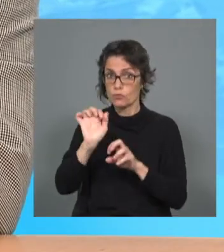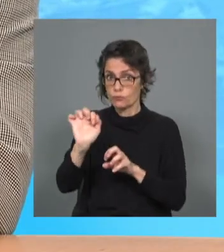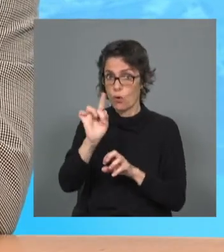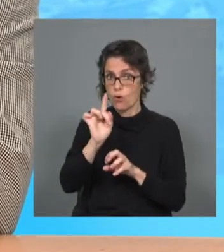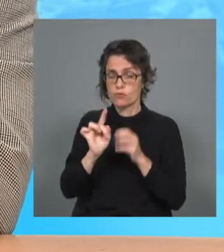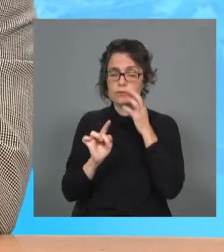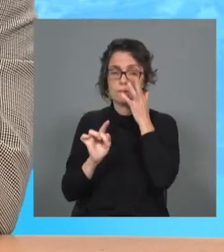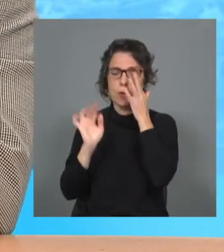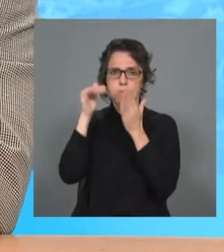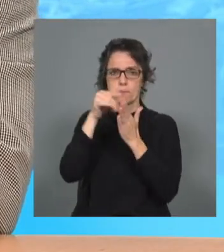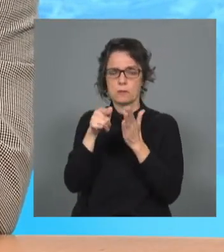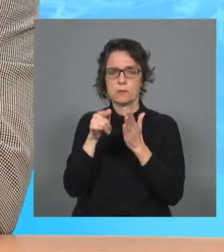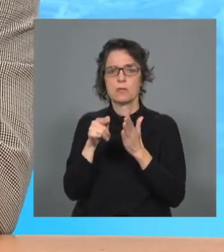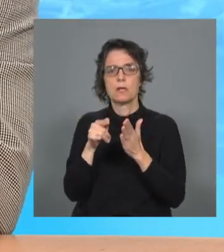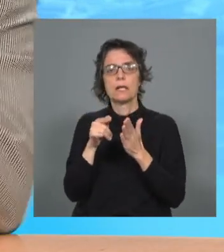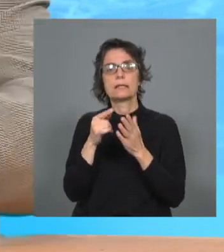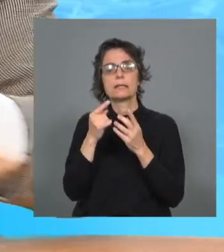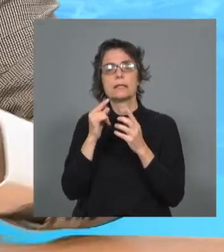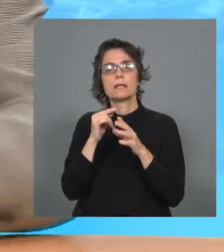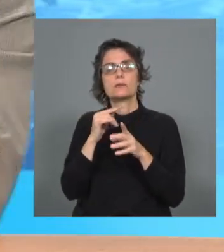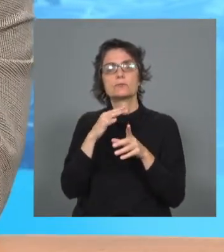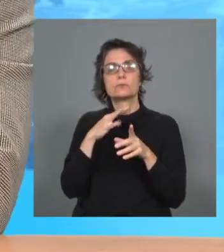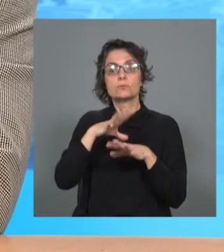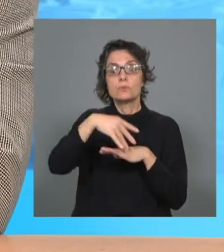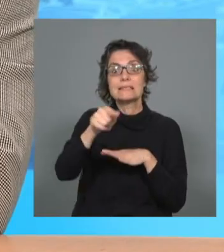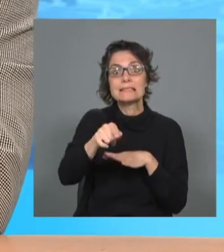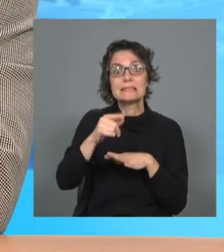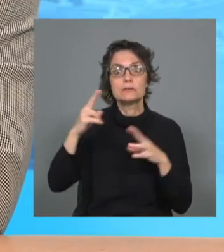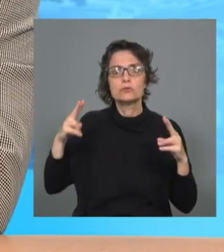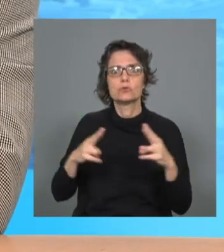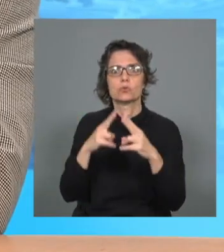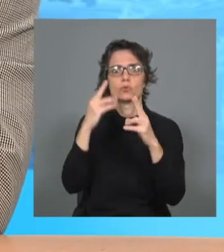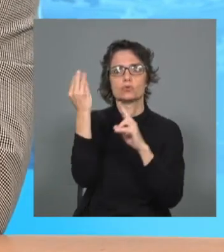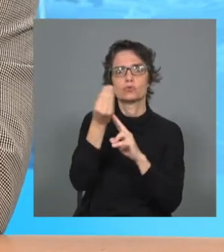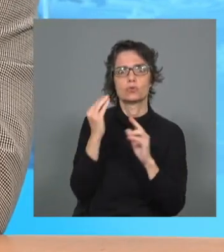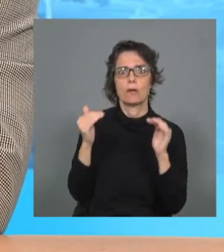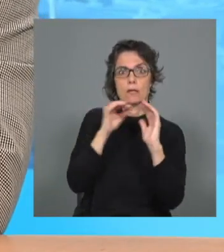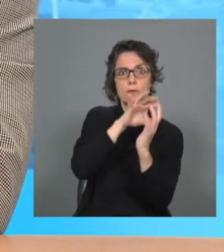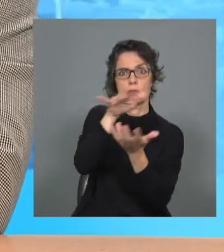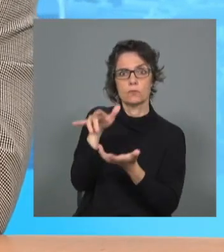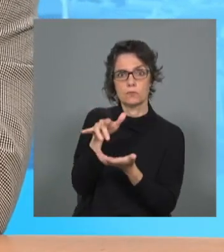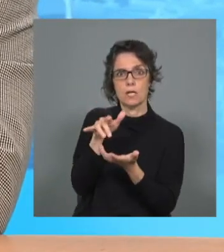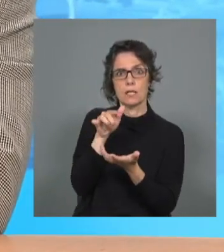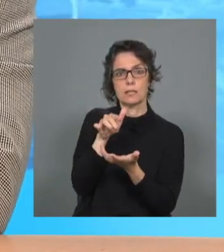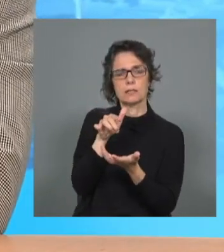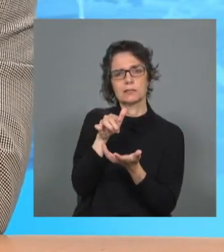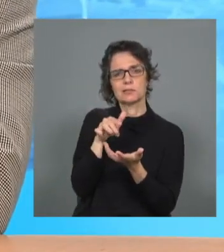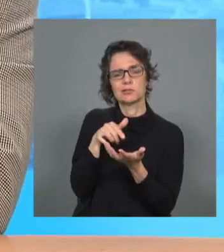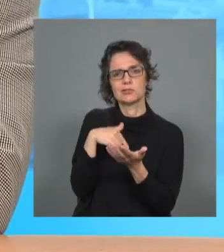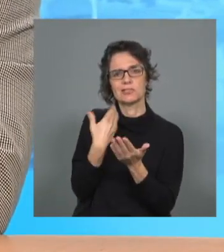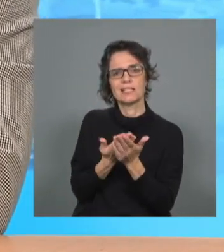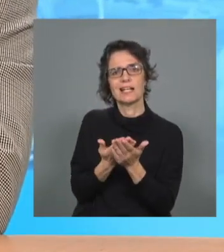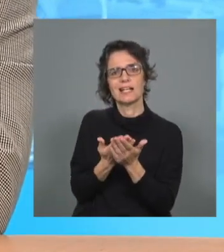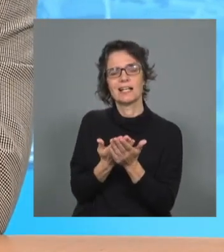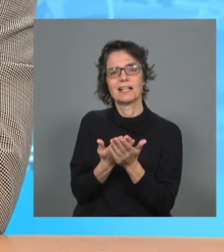que os efeitos da Jornada Mundial da Juventude, nos vários pontos do globo, são efeitos mais de